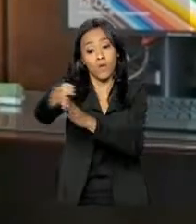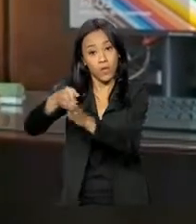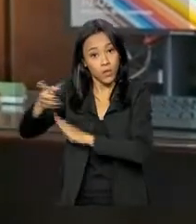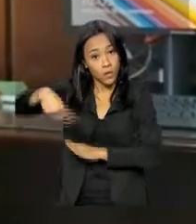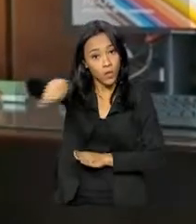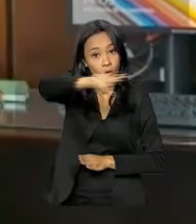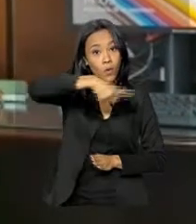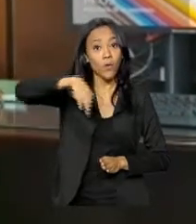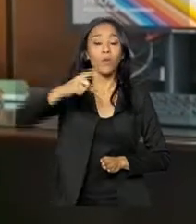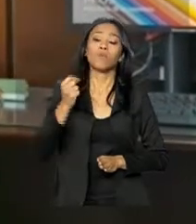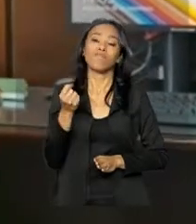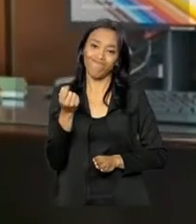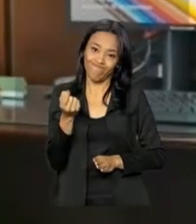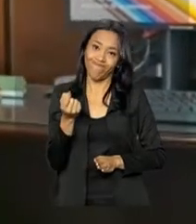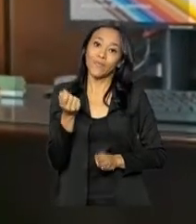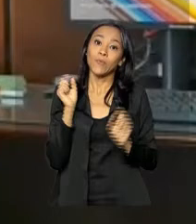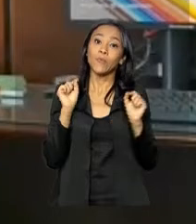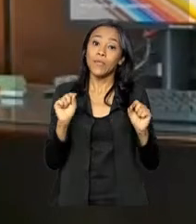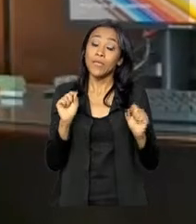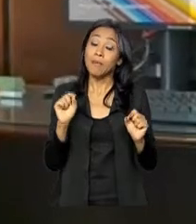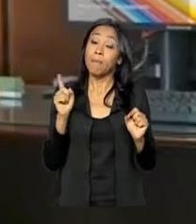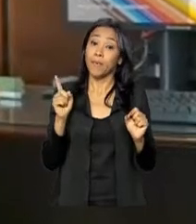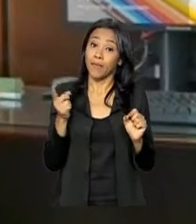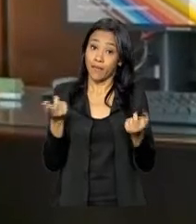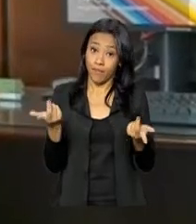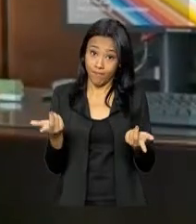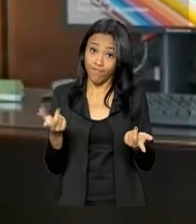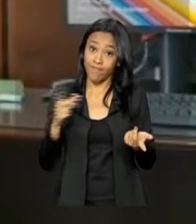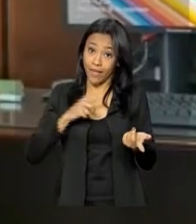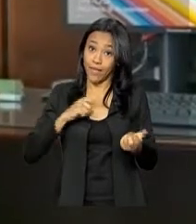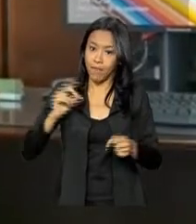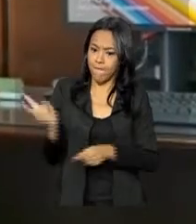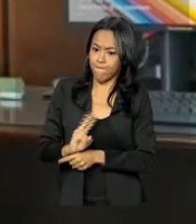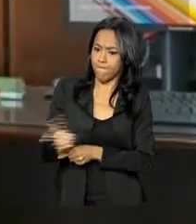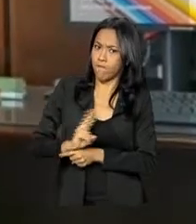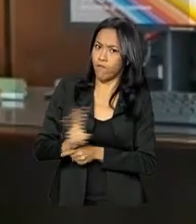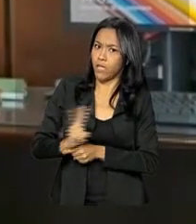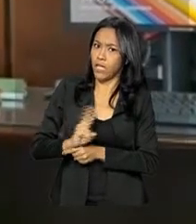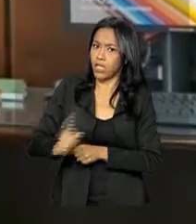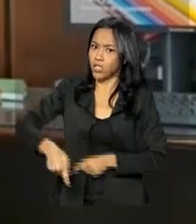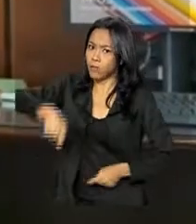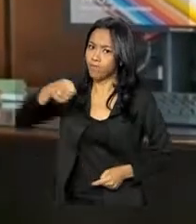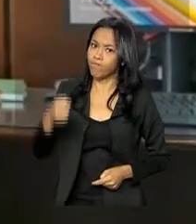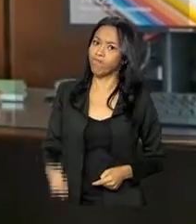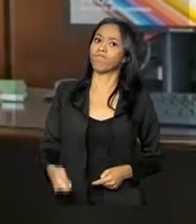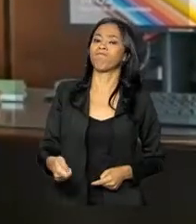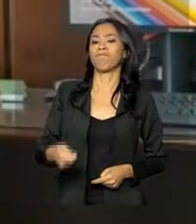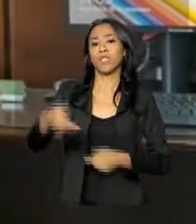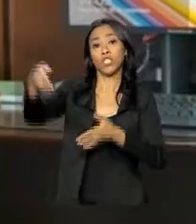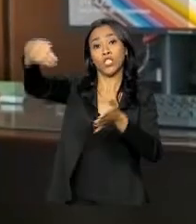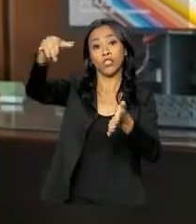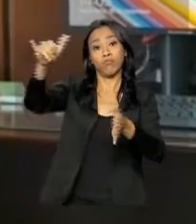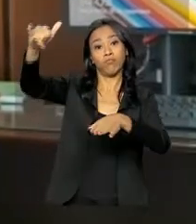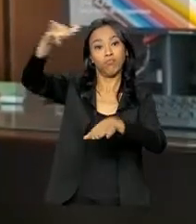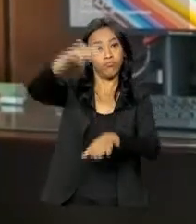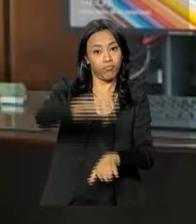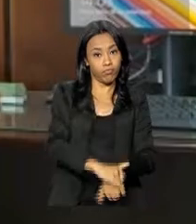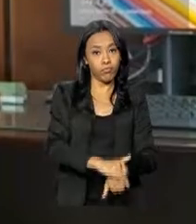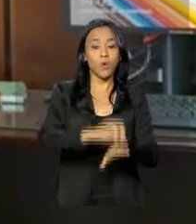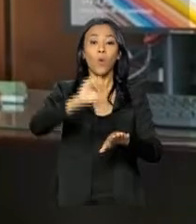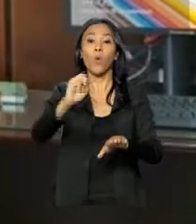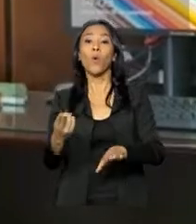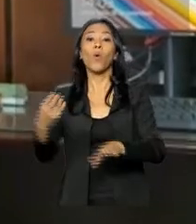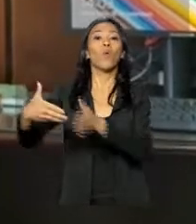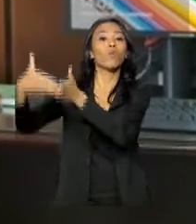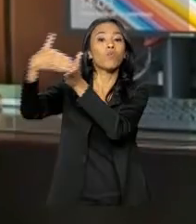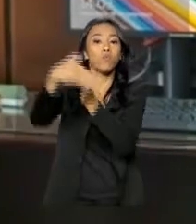controle das fronteiras para que ele faça uma vigilância mais firme na chegada dos voos e também dos navios, enfim, tudo aquilo